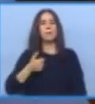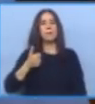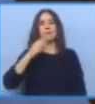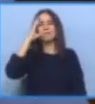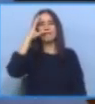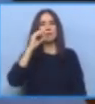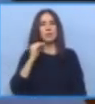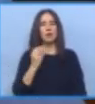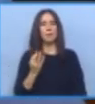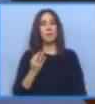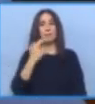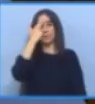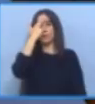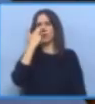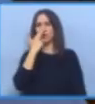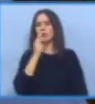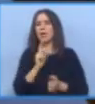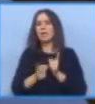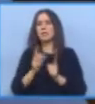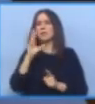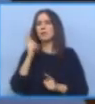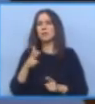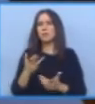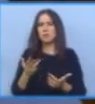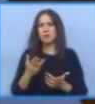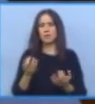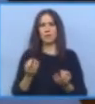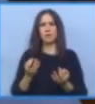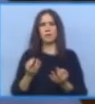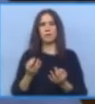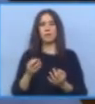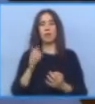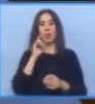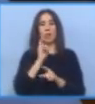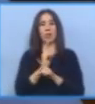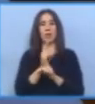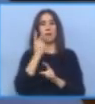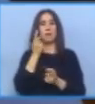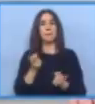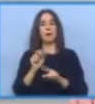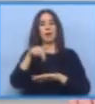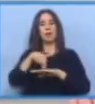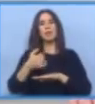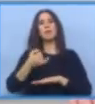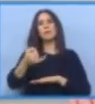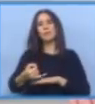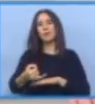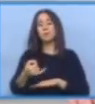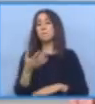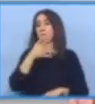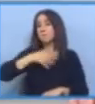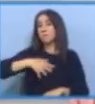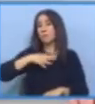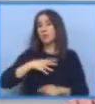digamos assim, do ponto de vista histórico, o que aconteceu depois da ressurreição. Digamos que os relatos que nós